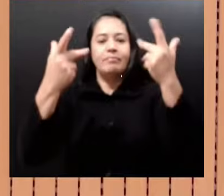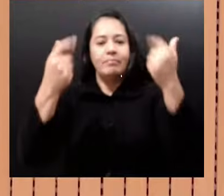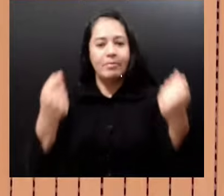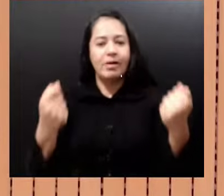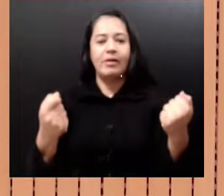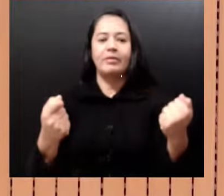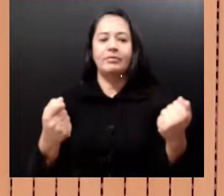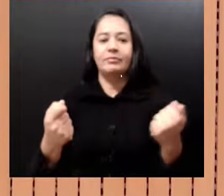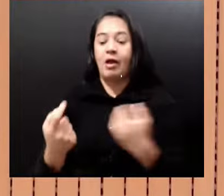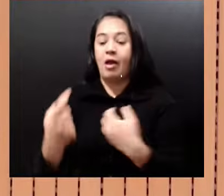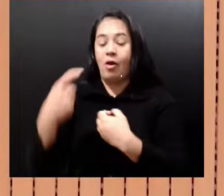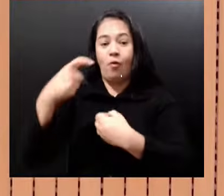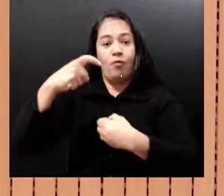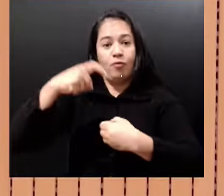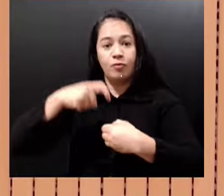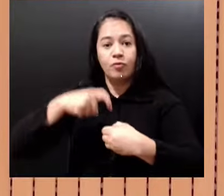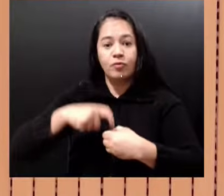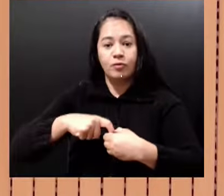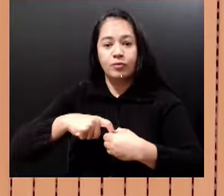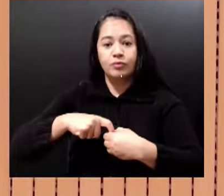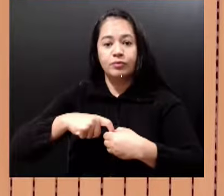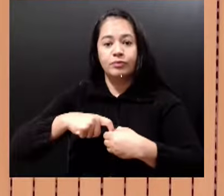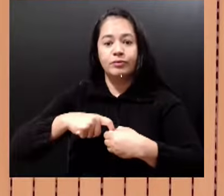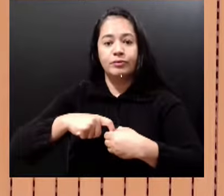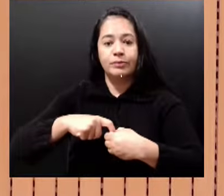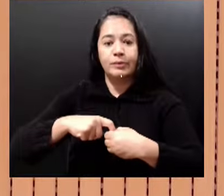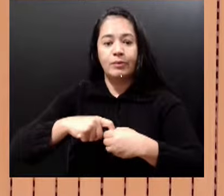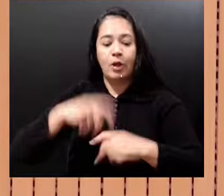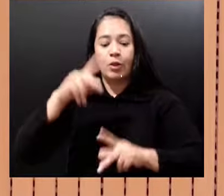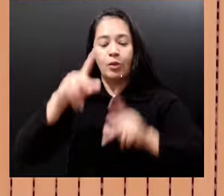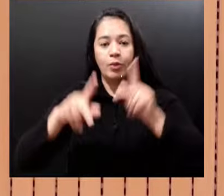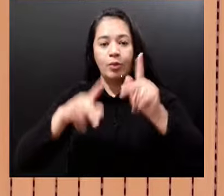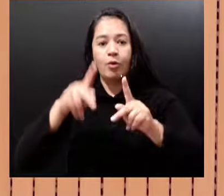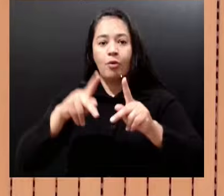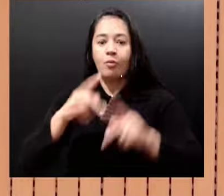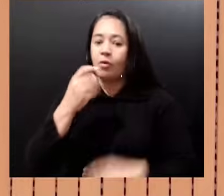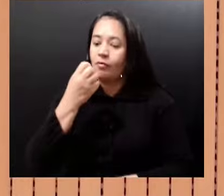volta da população de bem às ruas.